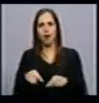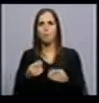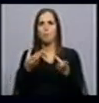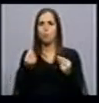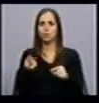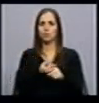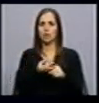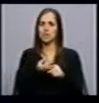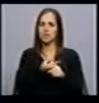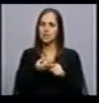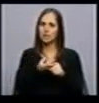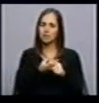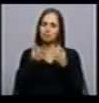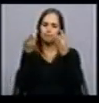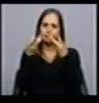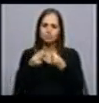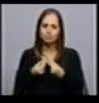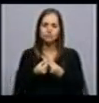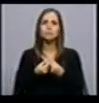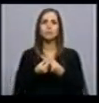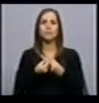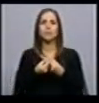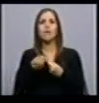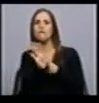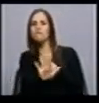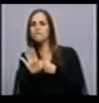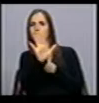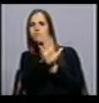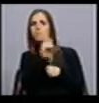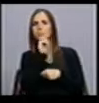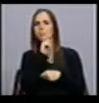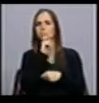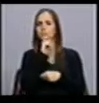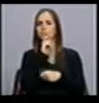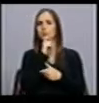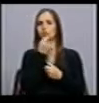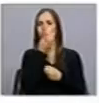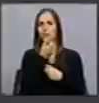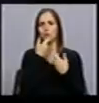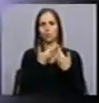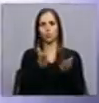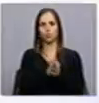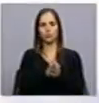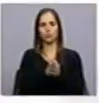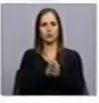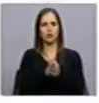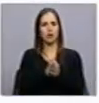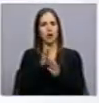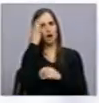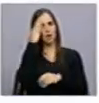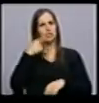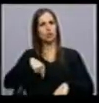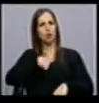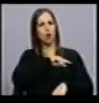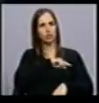que quantitativamente e geograficamente consegue explicar isto. Será que nós temos a criação